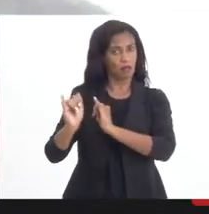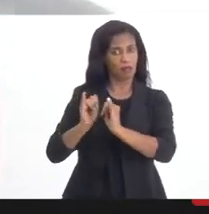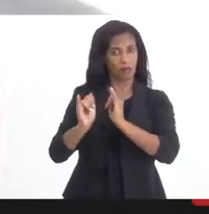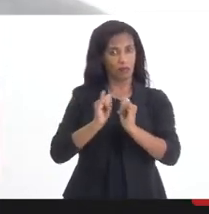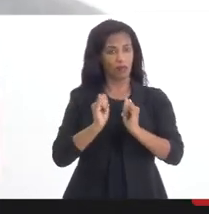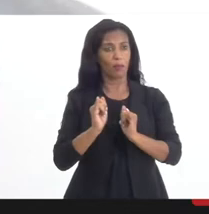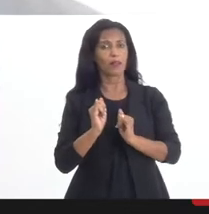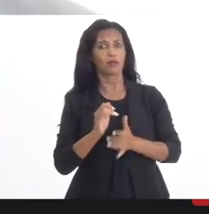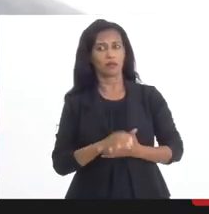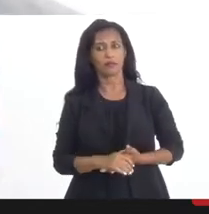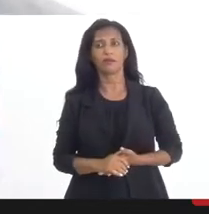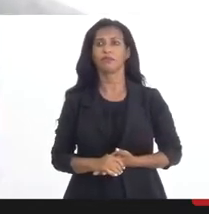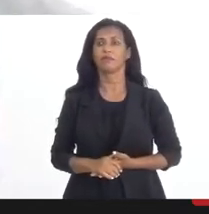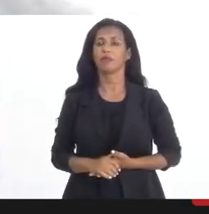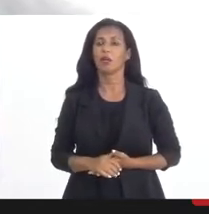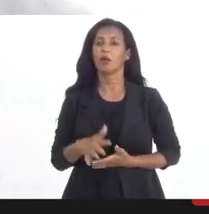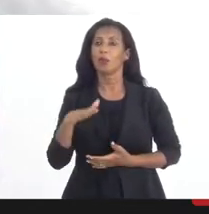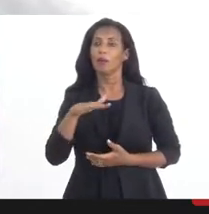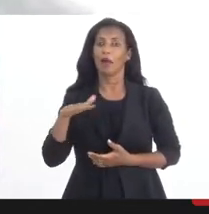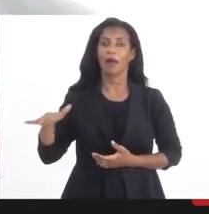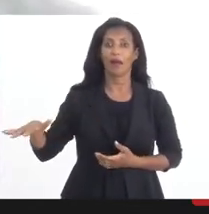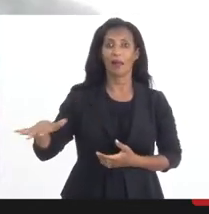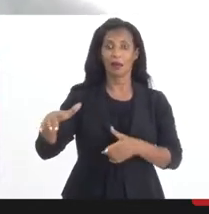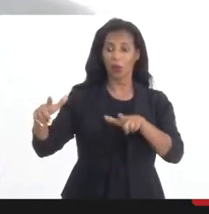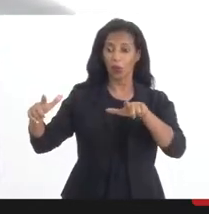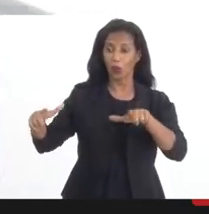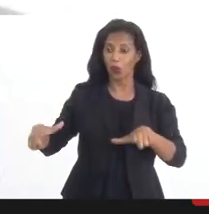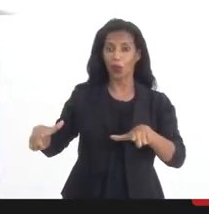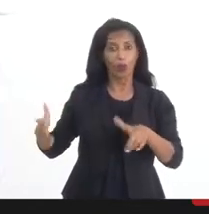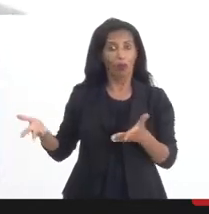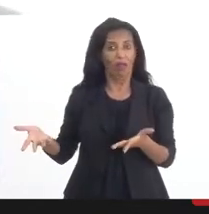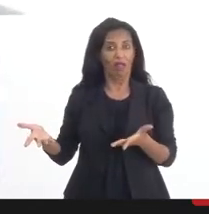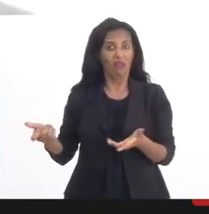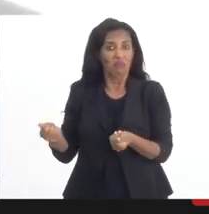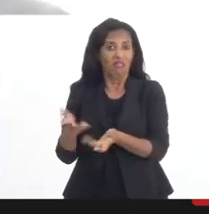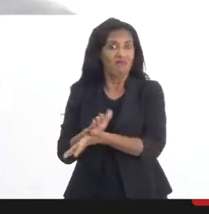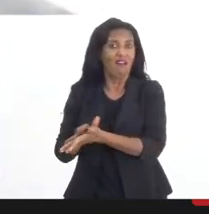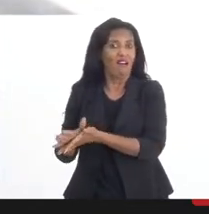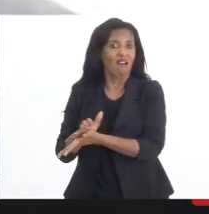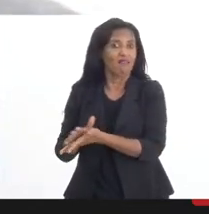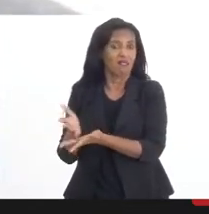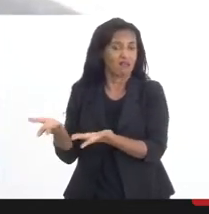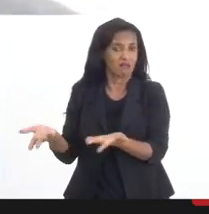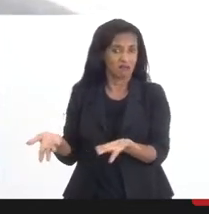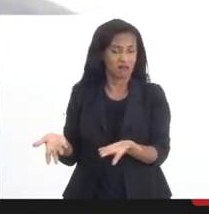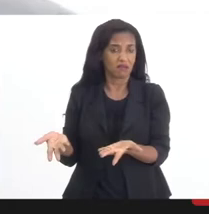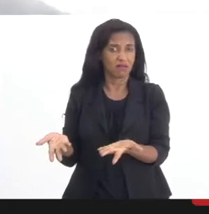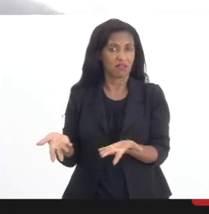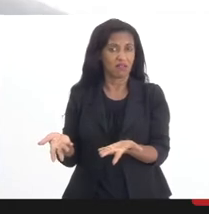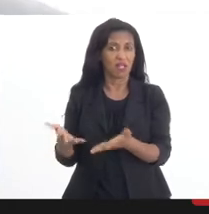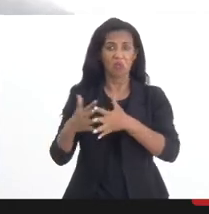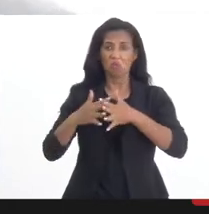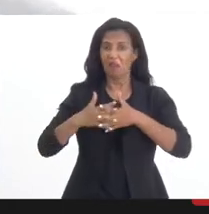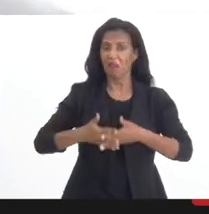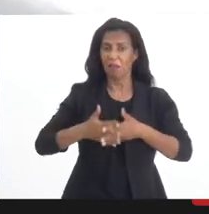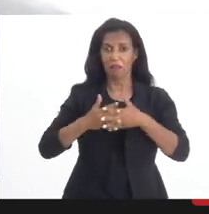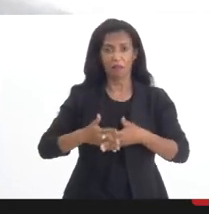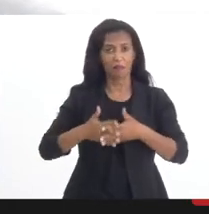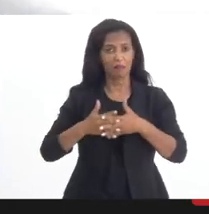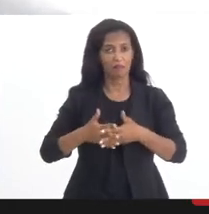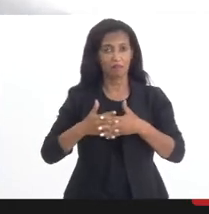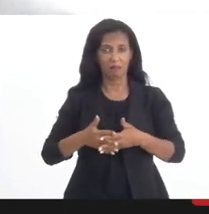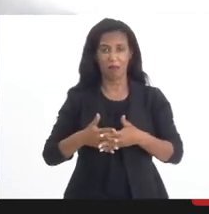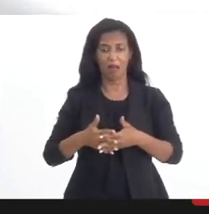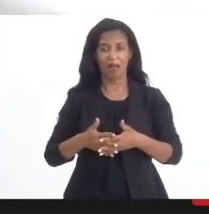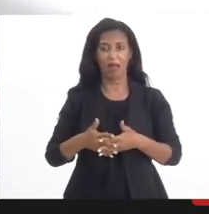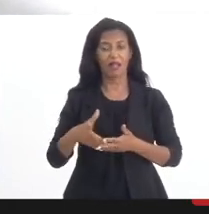desse levantamento, uma área que não está destinada a nada e que até nos atrapalha por não ter